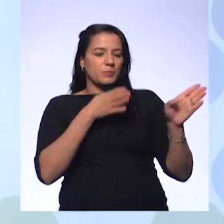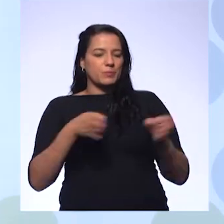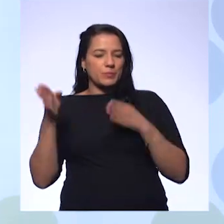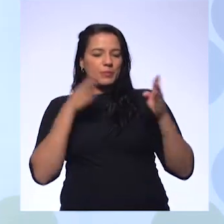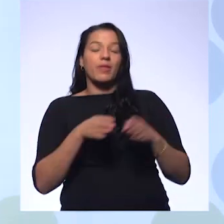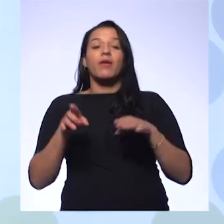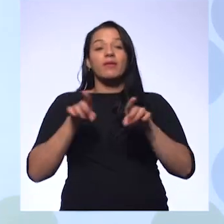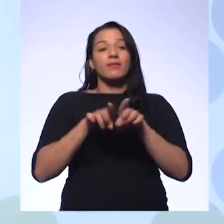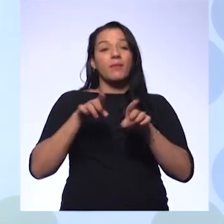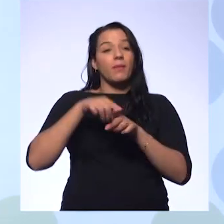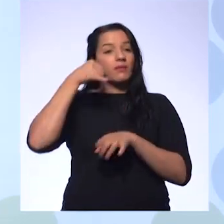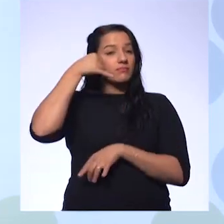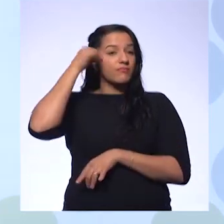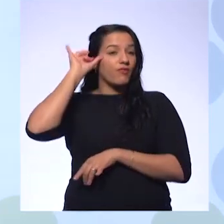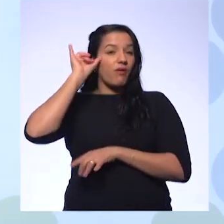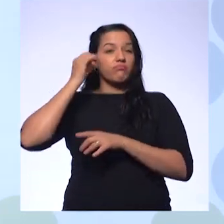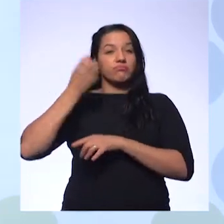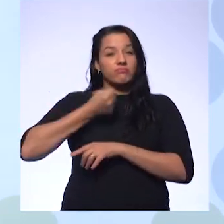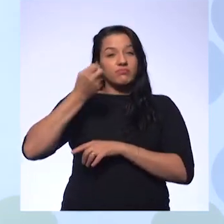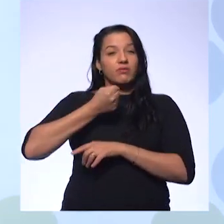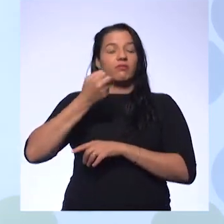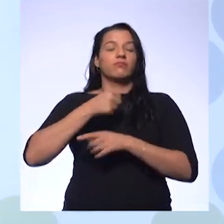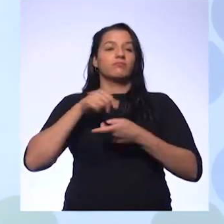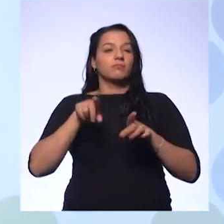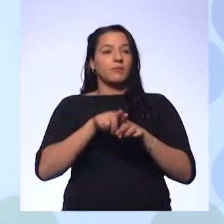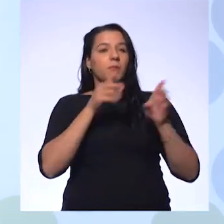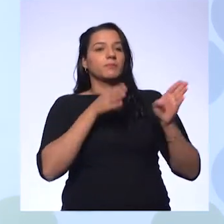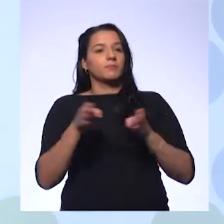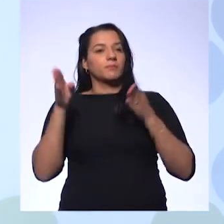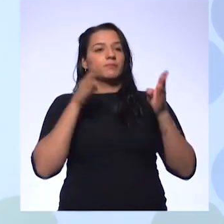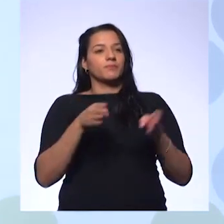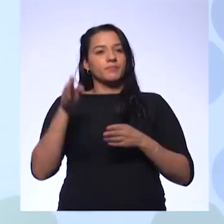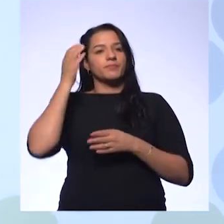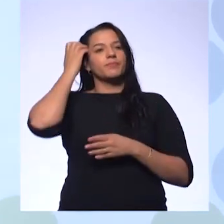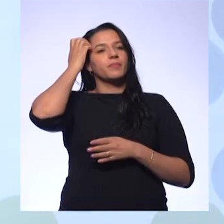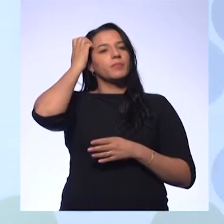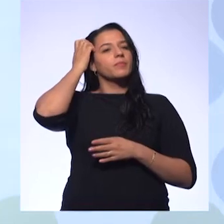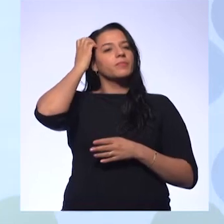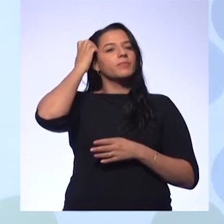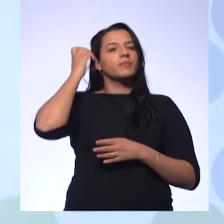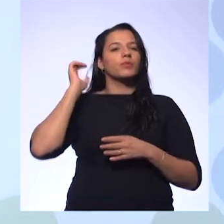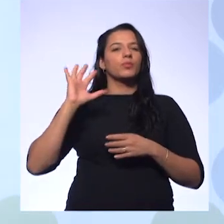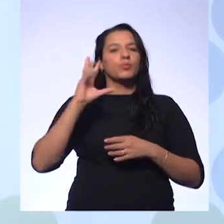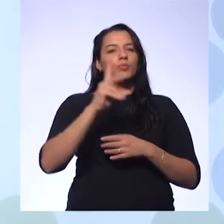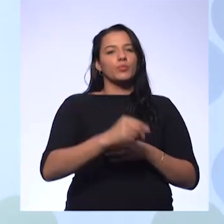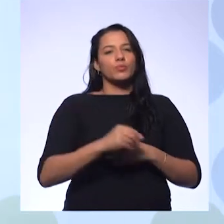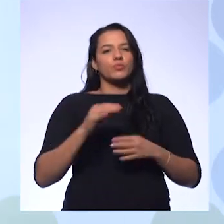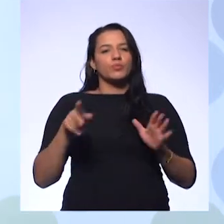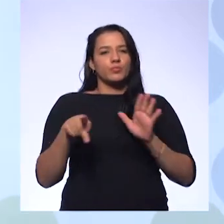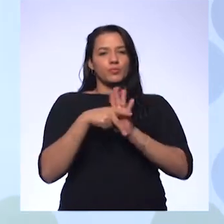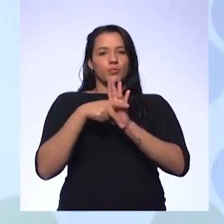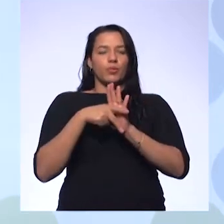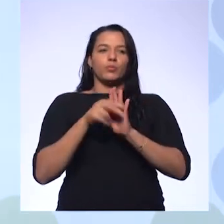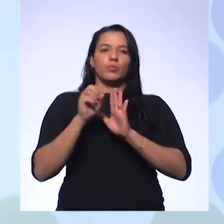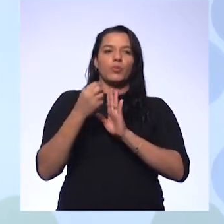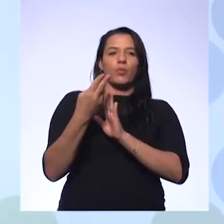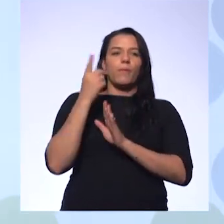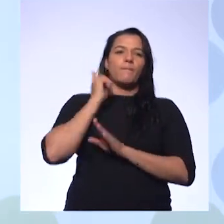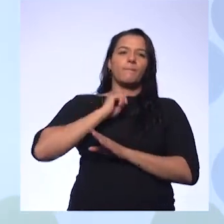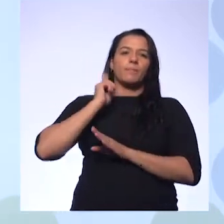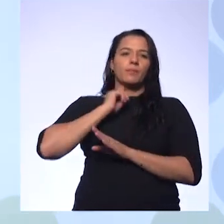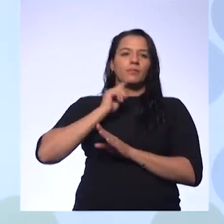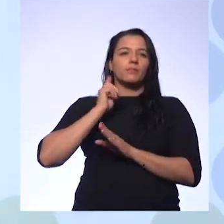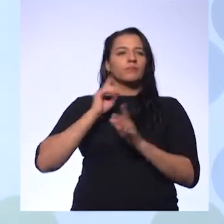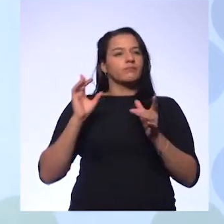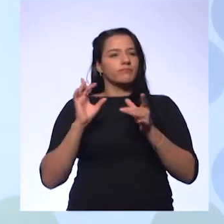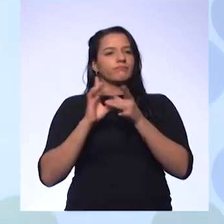primeiros anos do século XX, ou eles eram paulistas, ou alguém indicado por essas oligarquias paulistas, ou um mineiro, ou alguém indicado